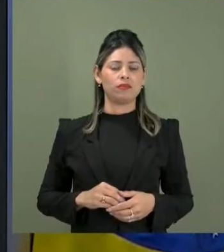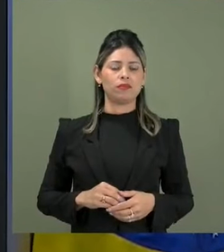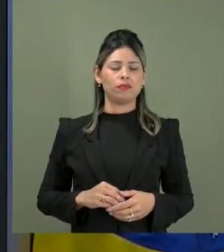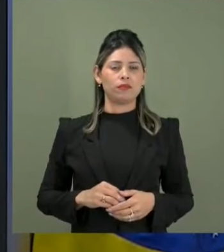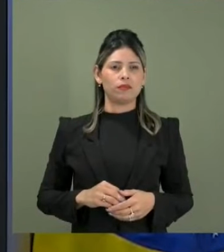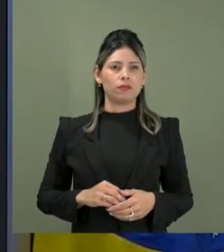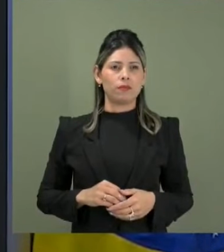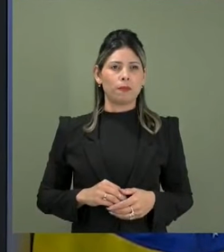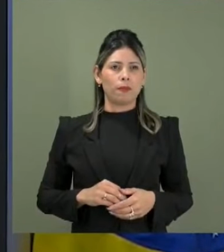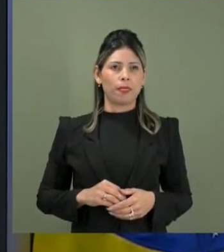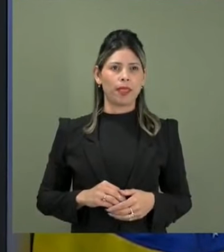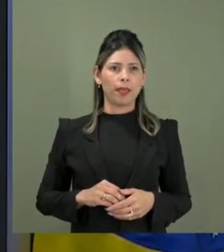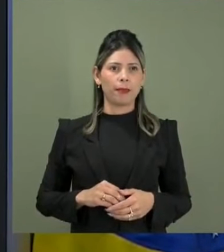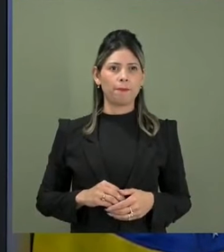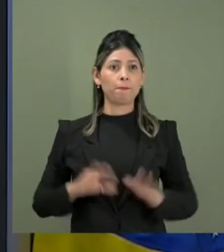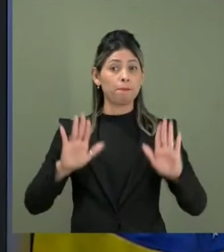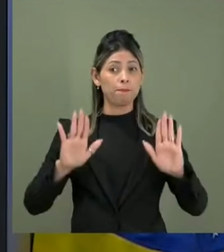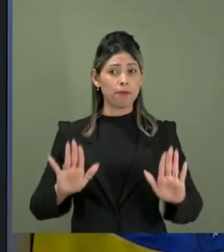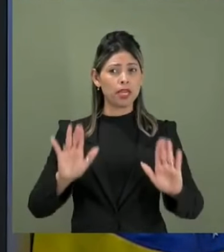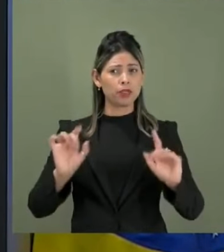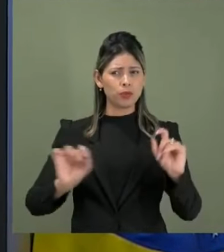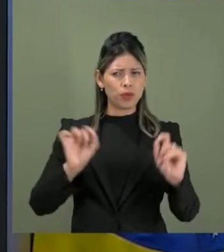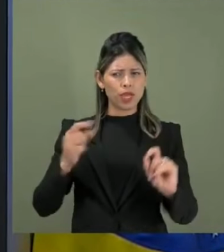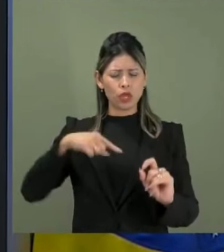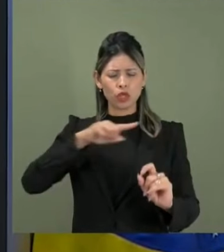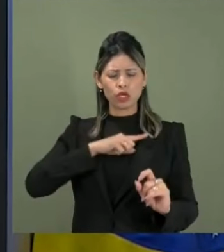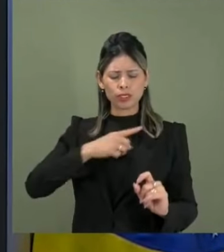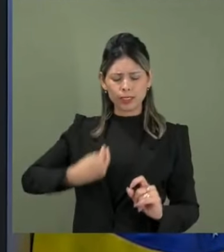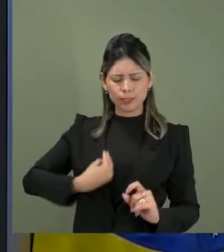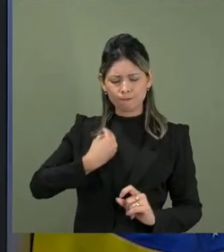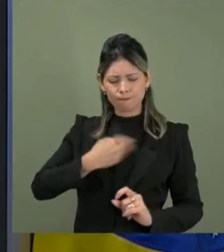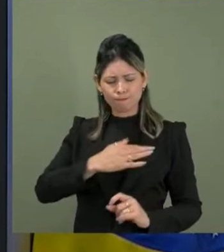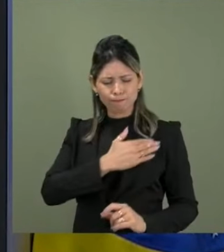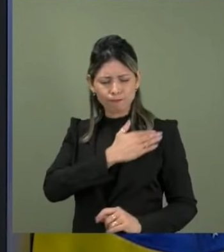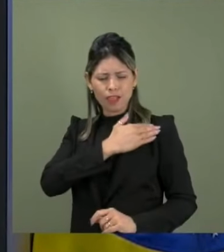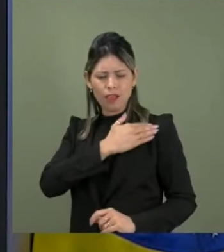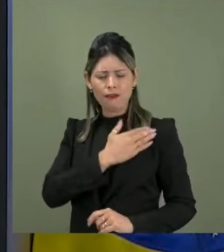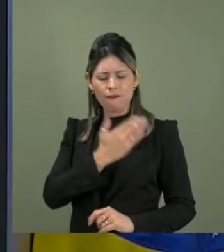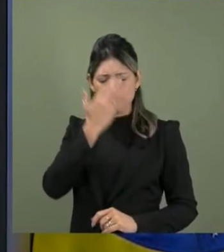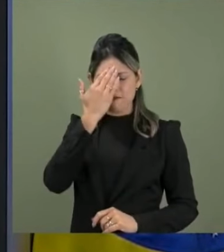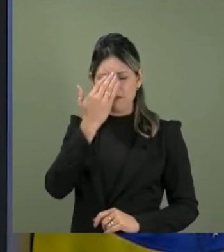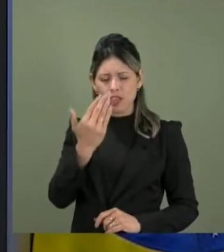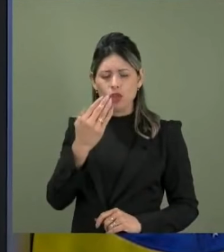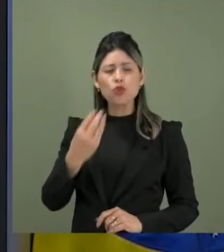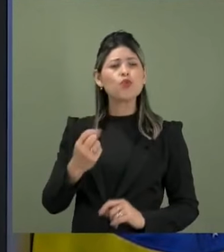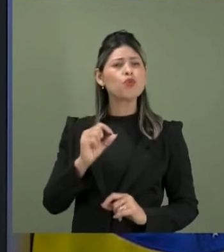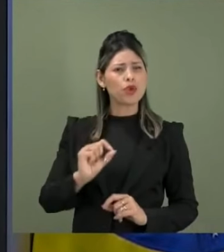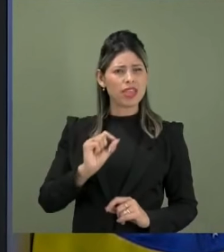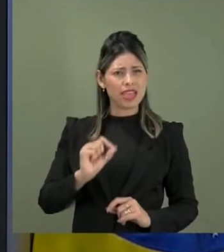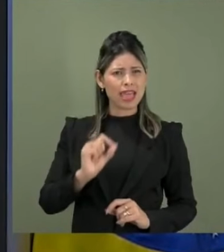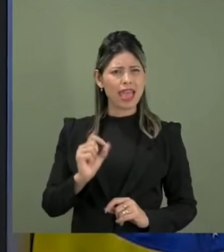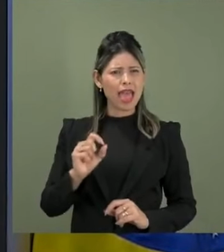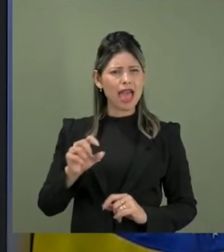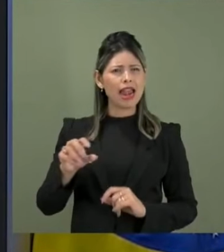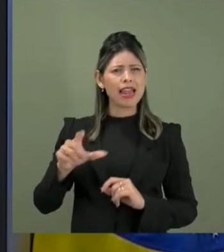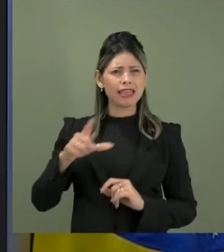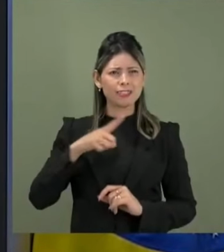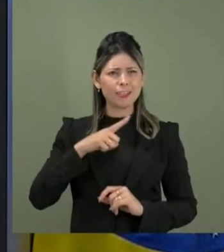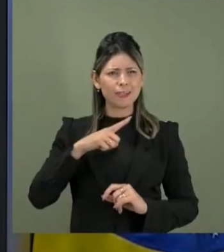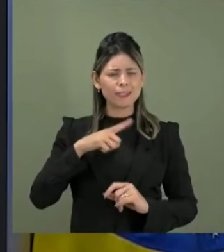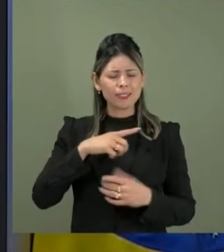O fato é o seguinte: a nossa função como sobreviventes é arrancar esses mortos, essas vítimas